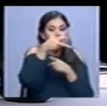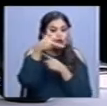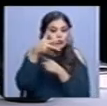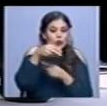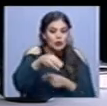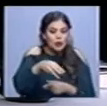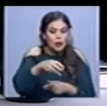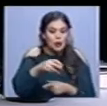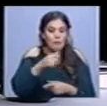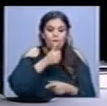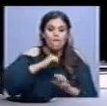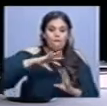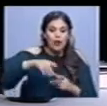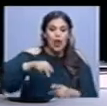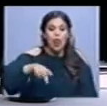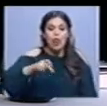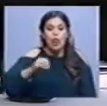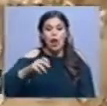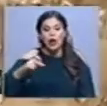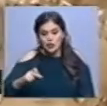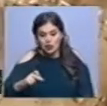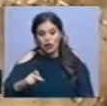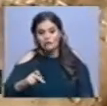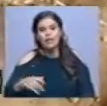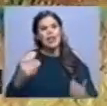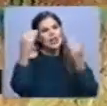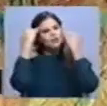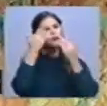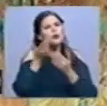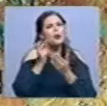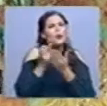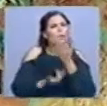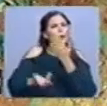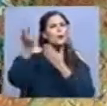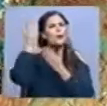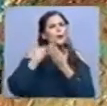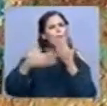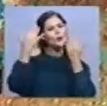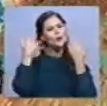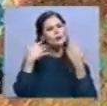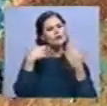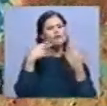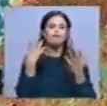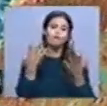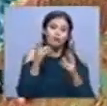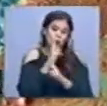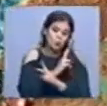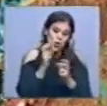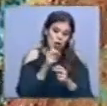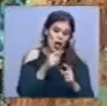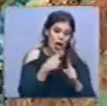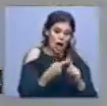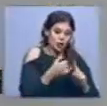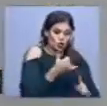Mars Odyssey, da NASA. E esses dados antigos, que foram recolhidos entre 2002